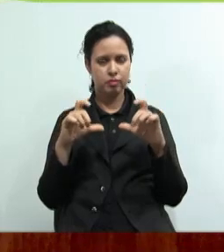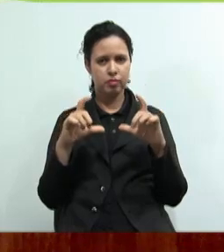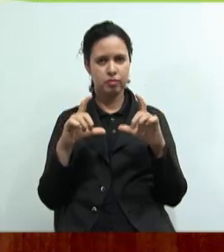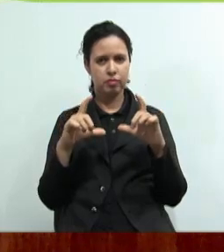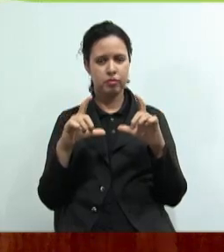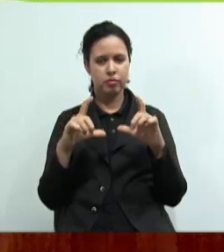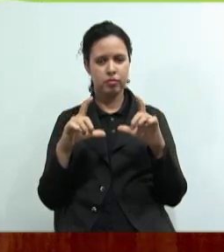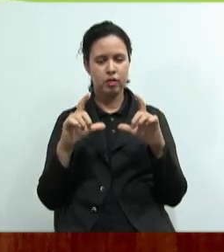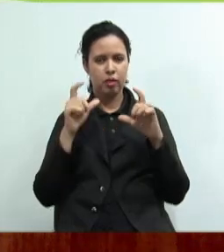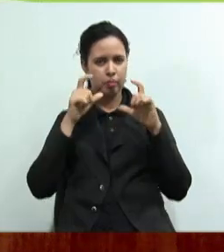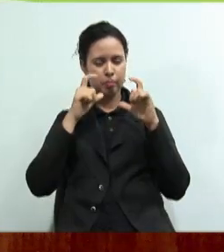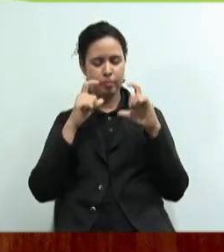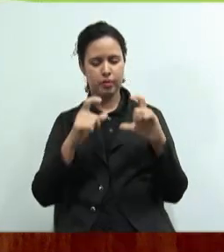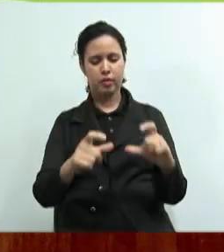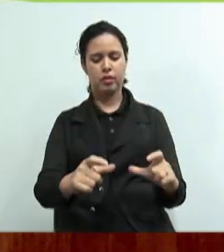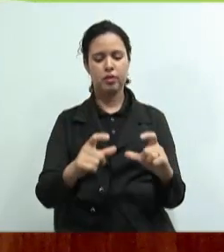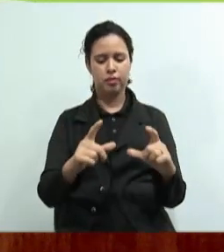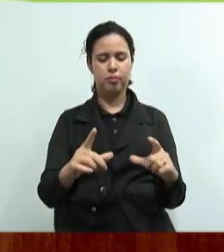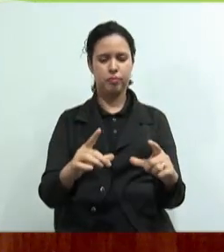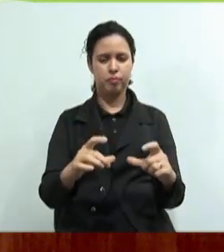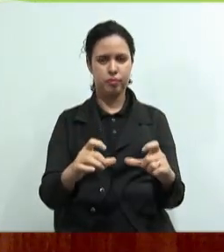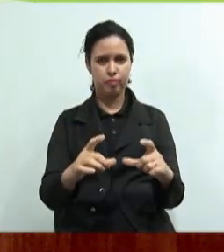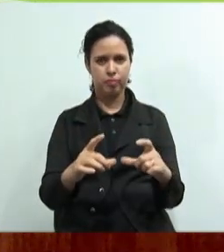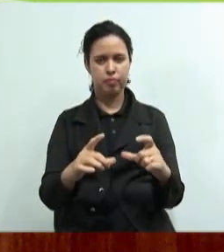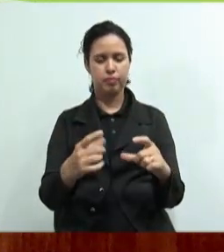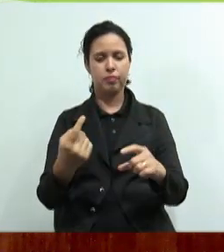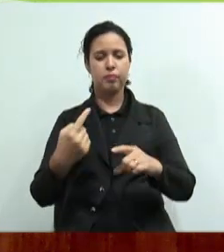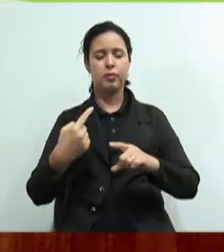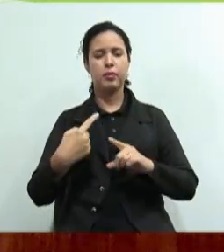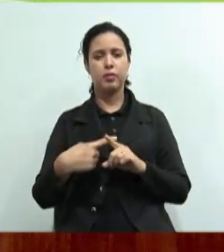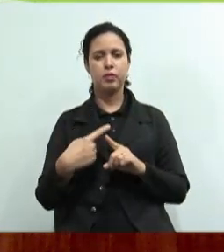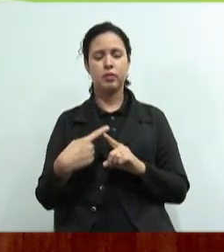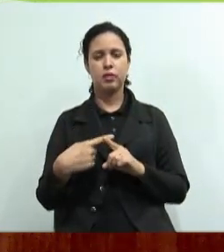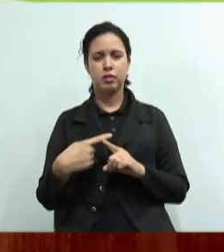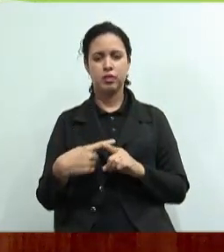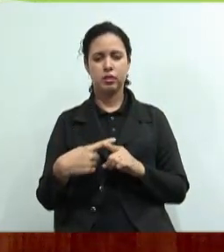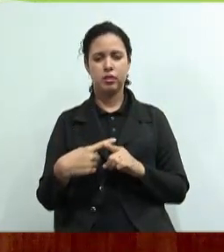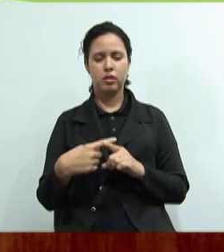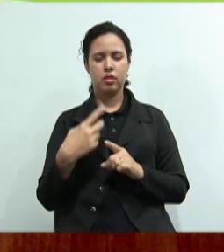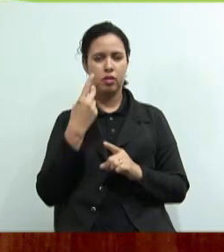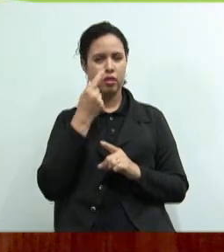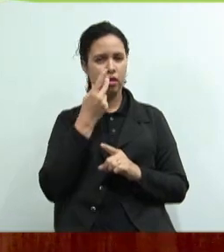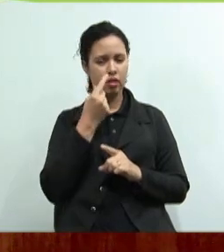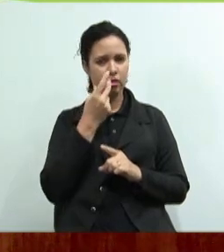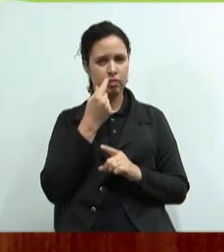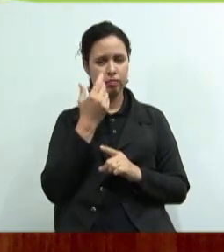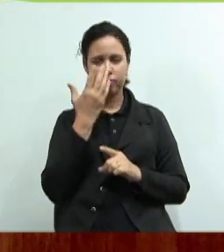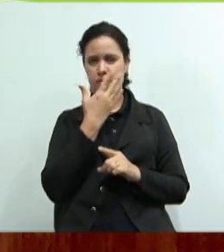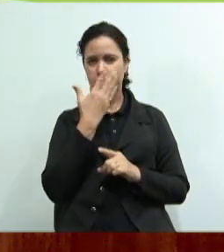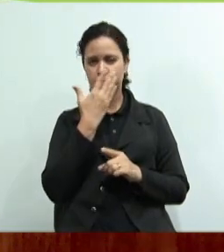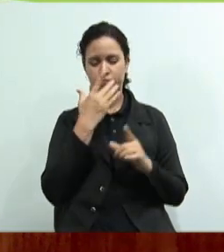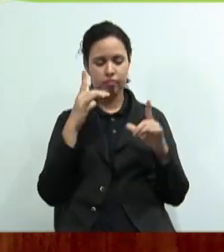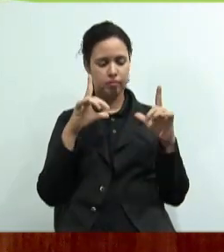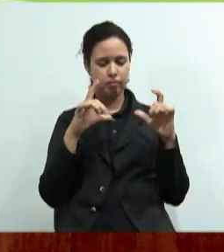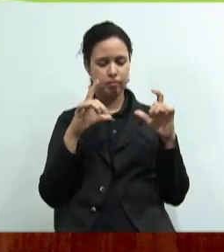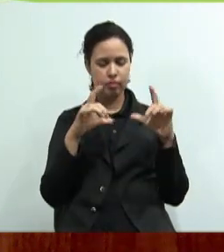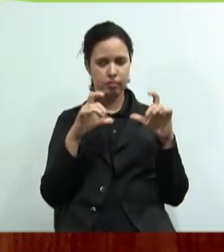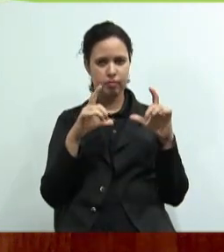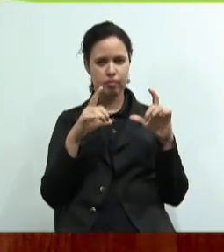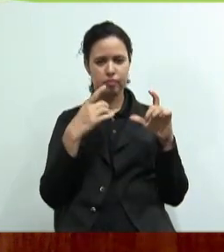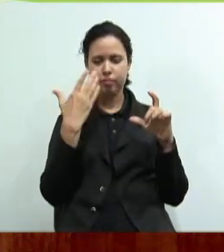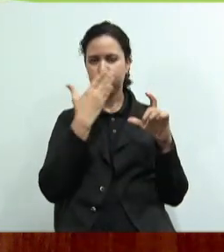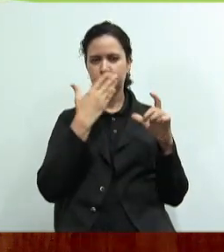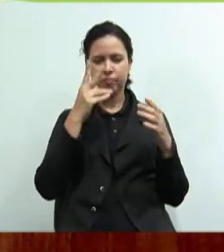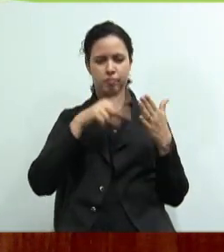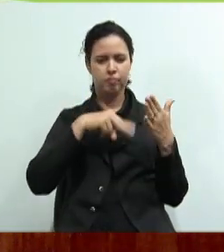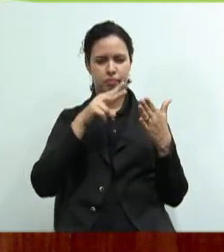foto, aproxima mais o telefone, tira uma foto mais próxima, porque como o lápis é muito claro, você tirando fotografando de longe, eu não